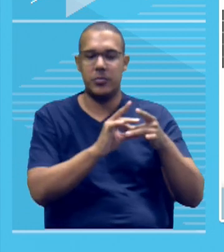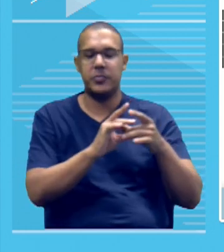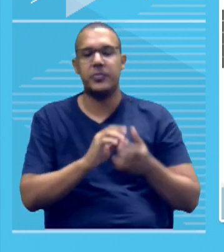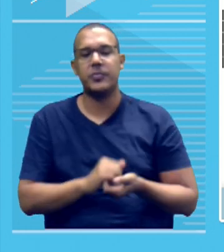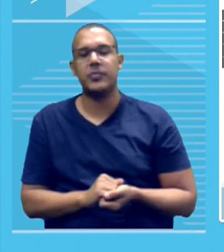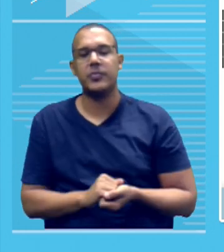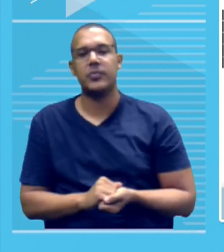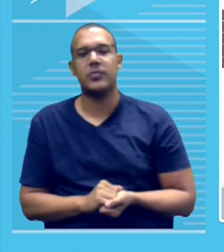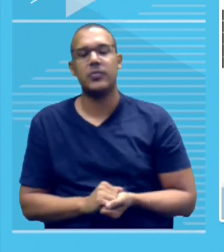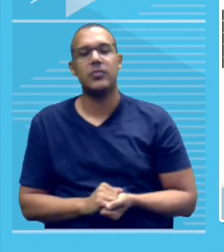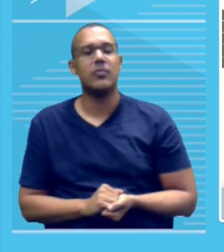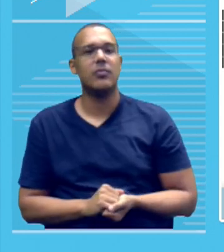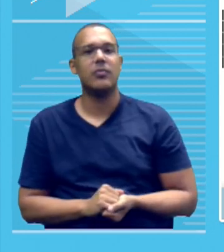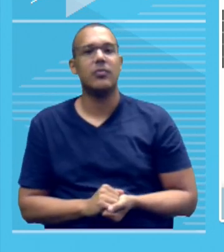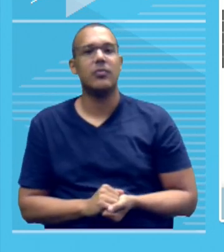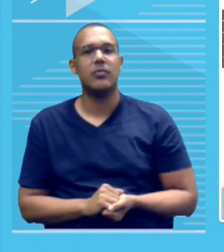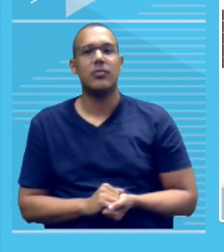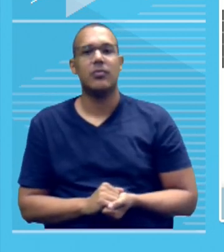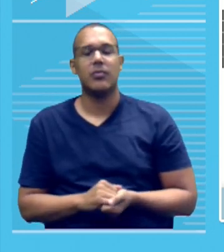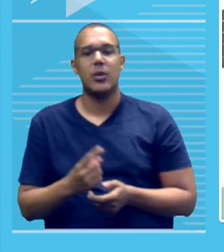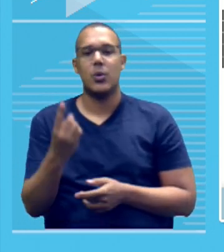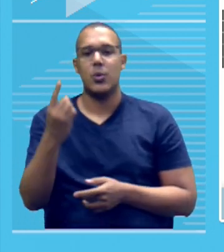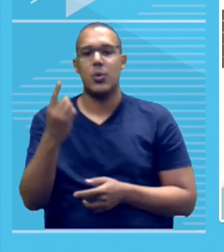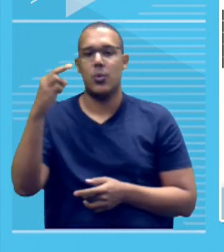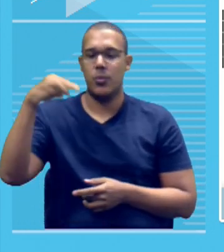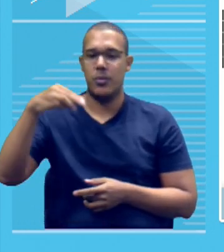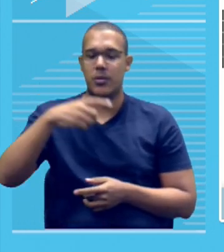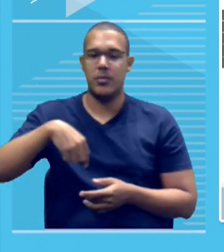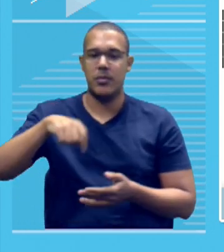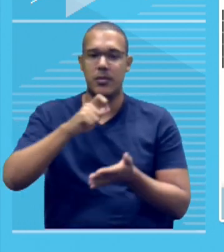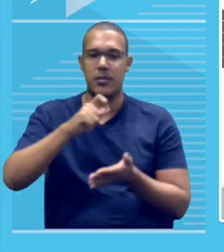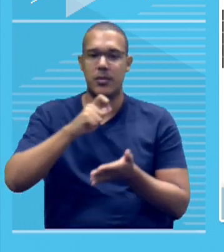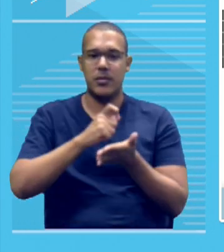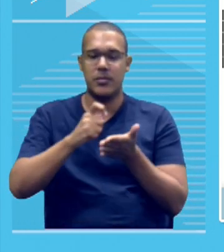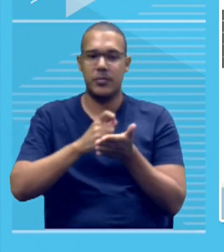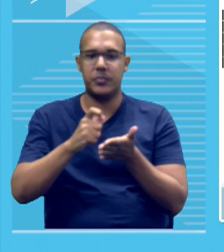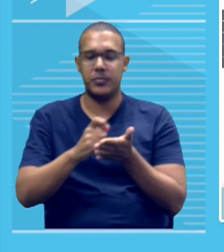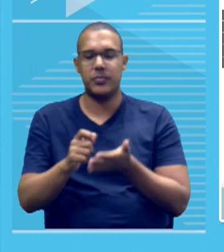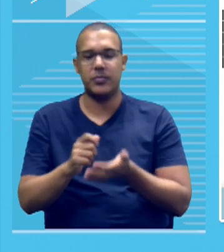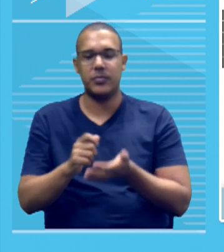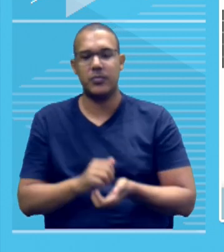de ligantes. Perfeito? Vamos colocar um minutinho também para você fazer um print.